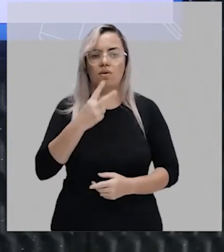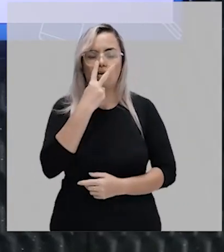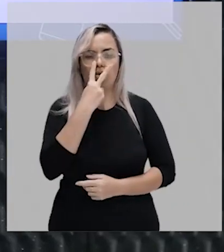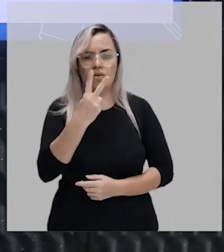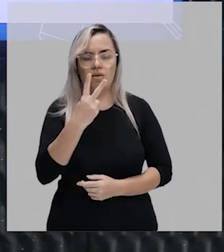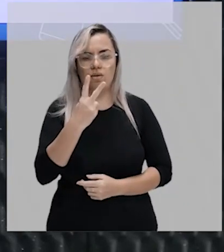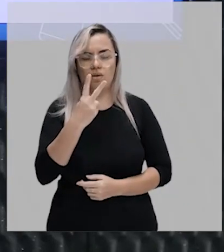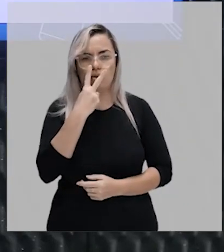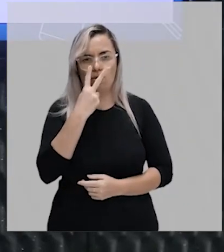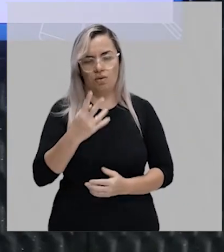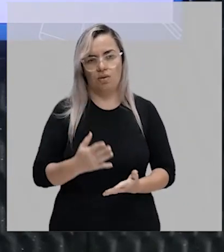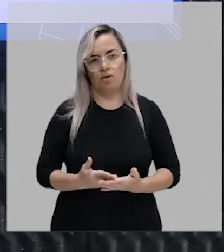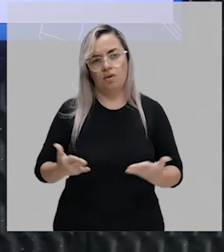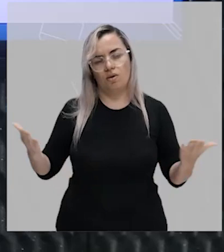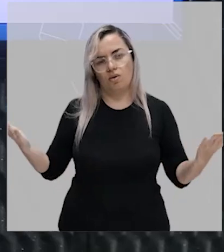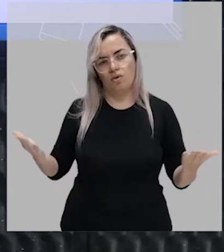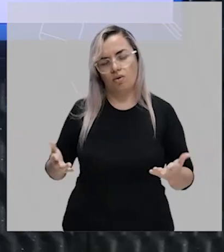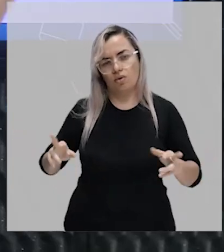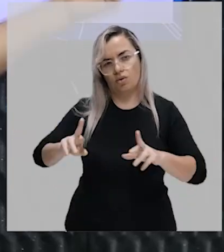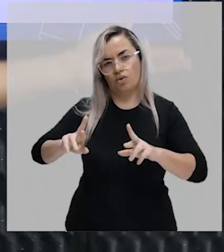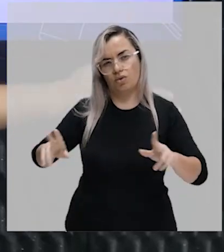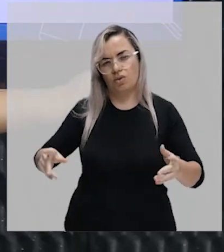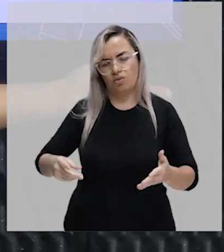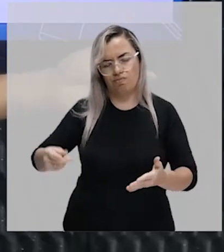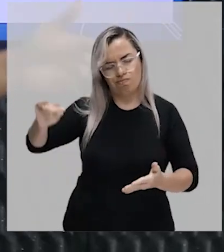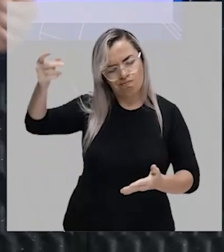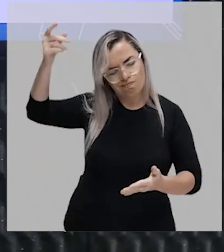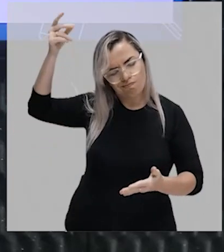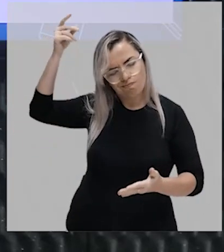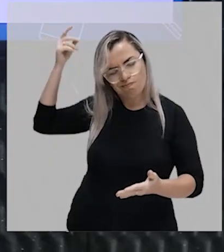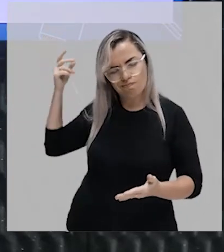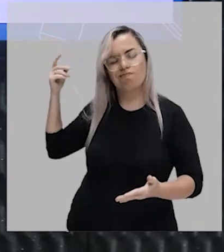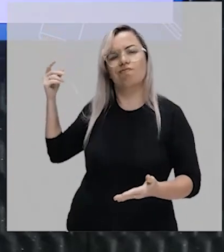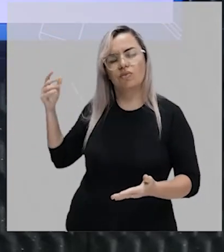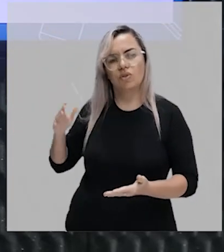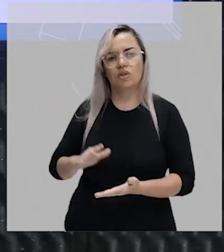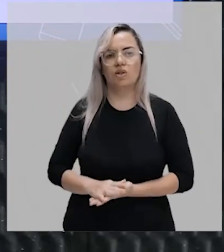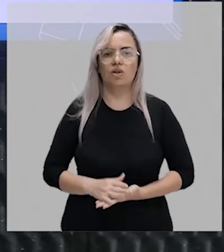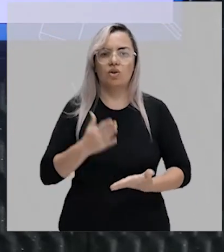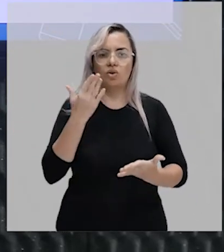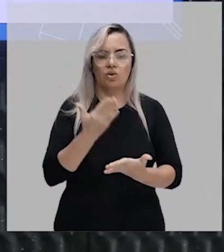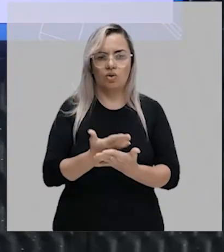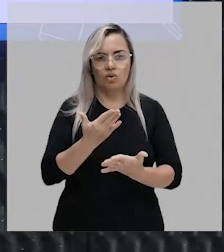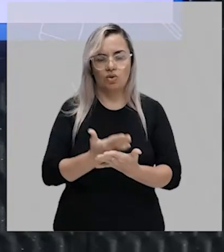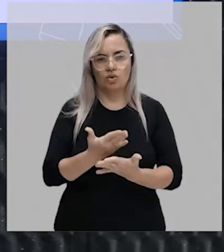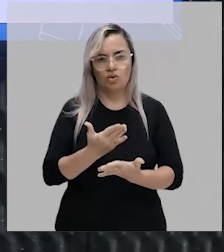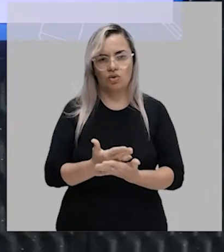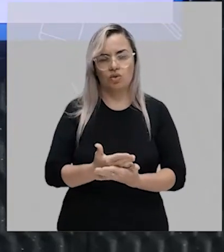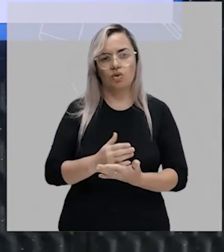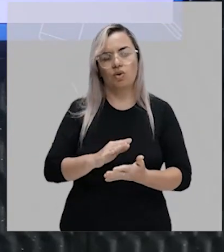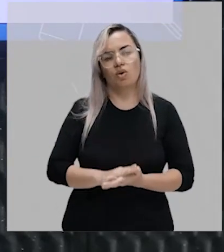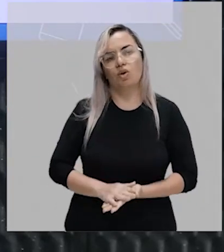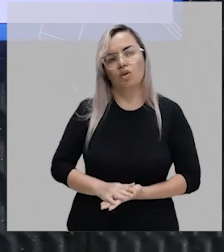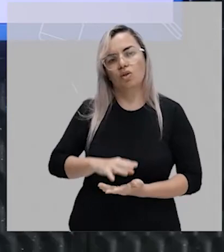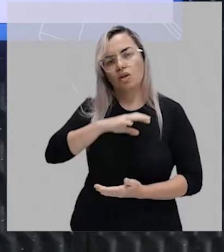animais, atualmente, eles são diferentes daqueles que existiam antigamente? Estudo dos fósseis. Ao observar os fósseis, ele